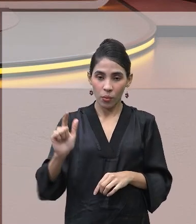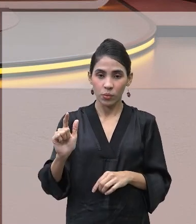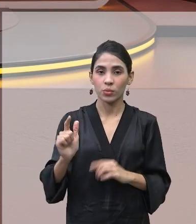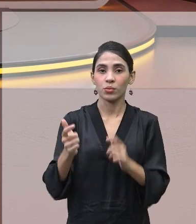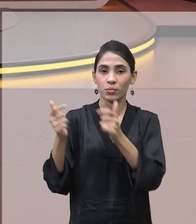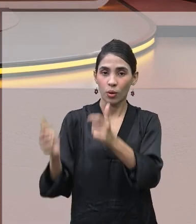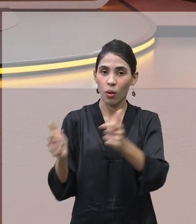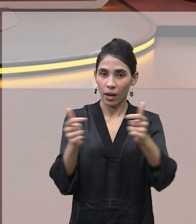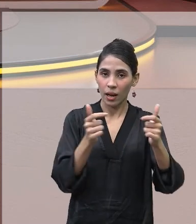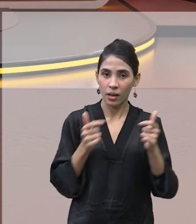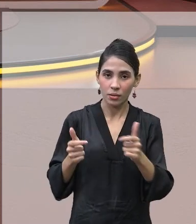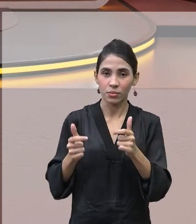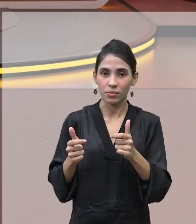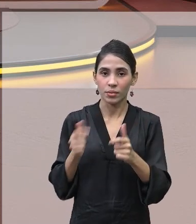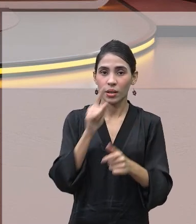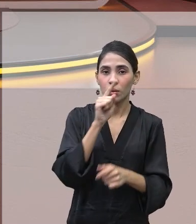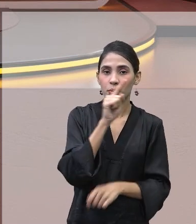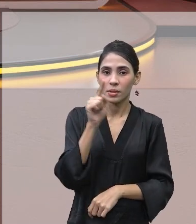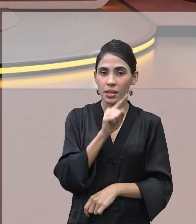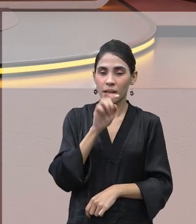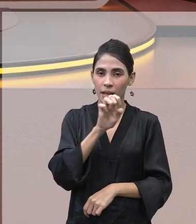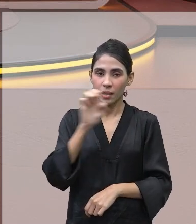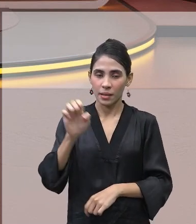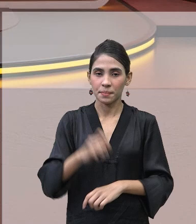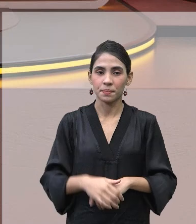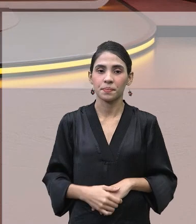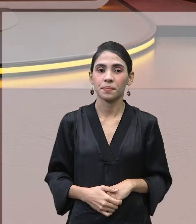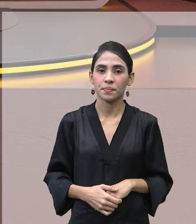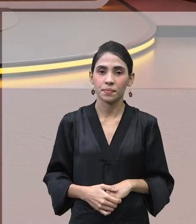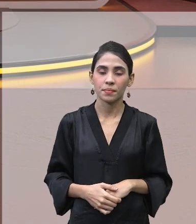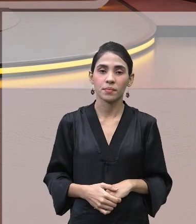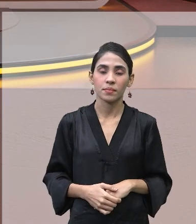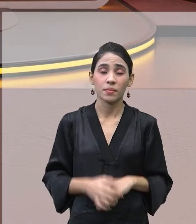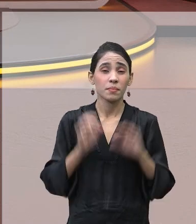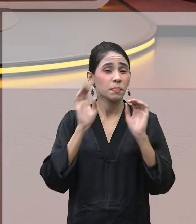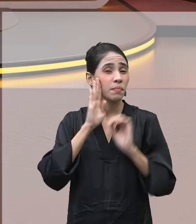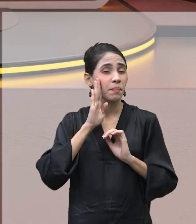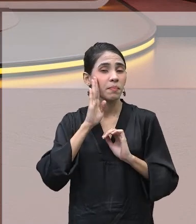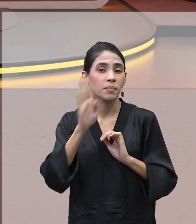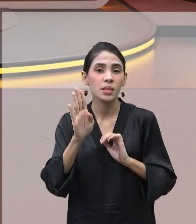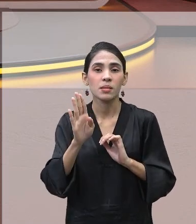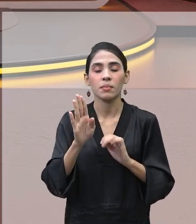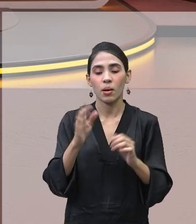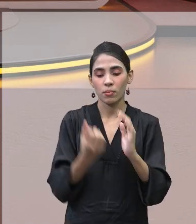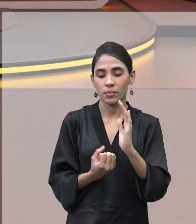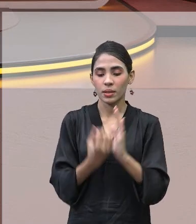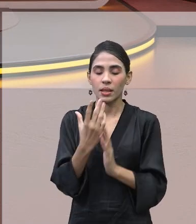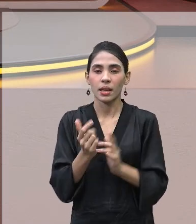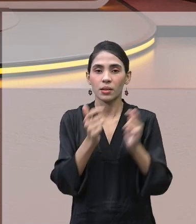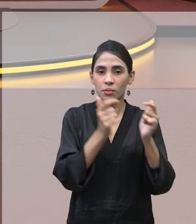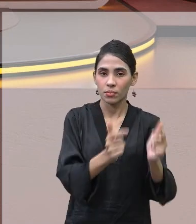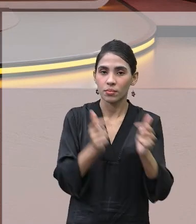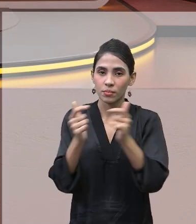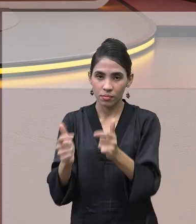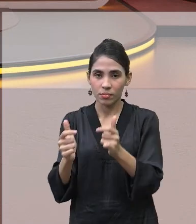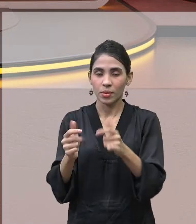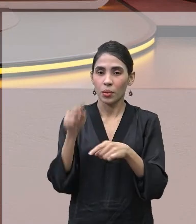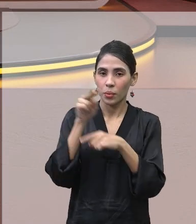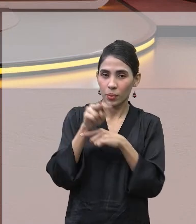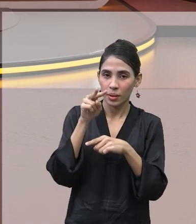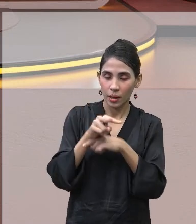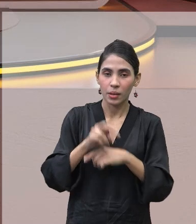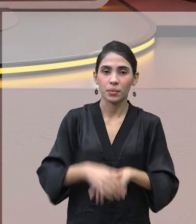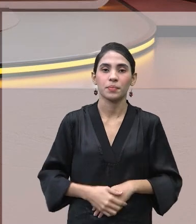outras parcelas desse zoneamento ecológico econômico, especialmente aí onde são implantadas unidades de